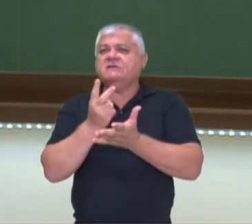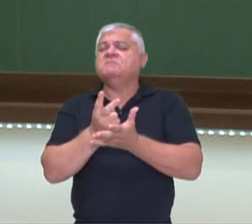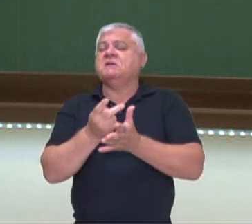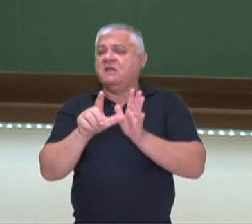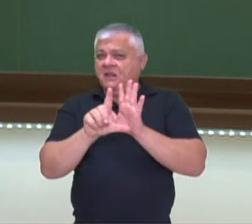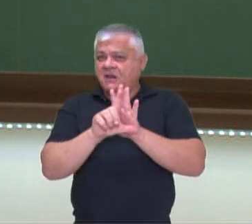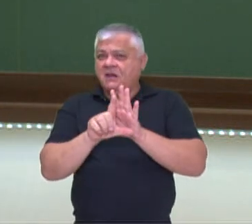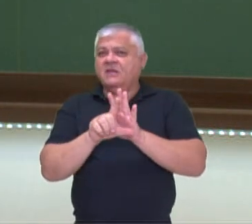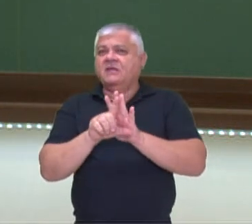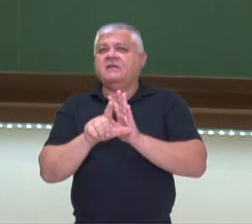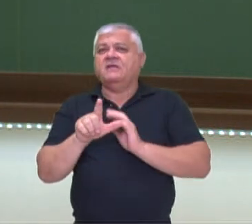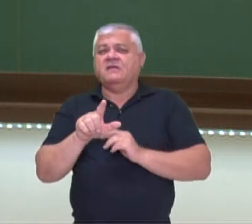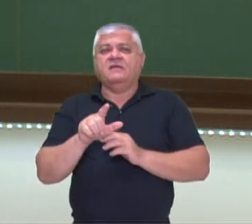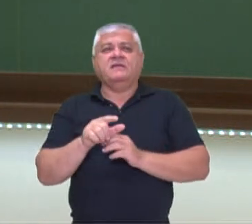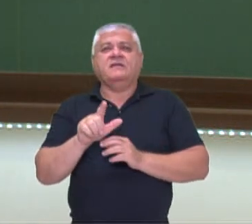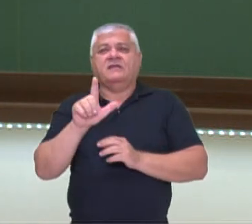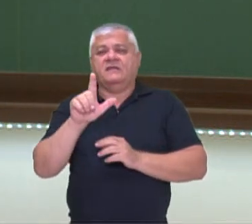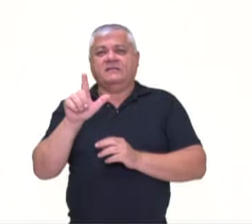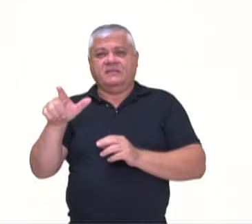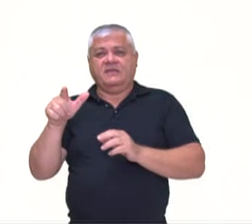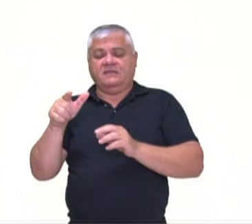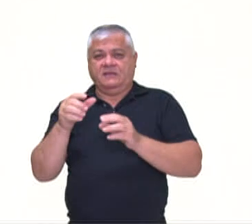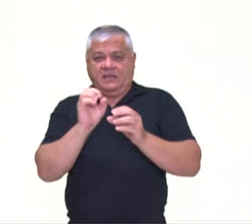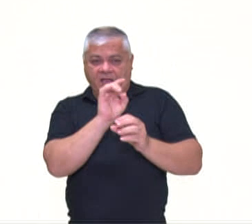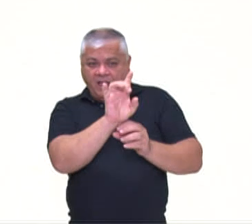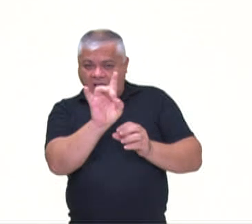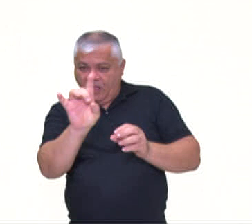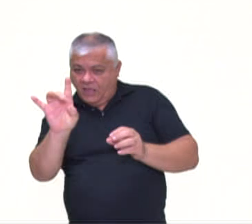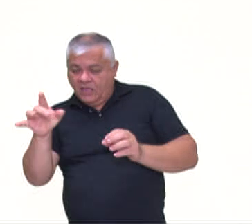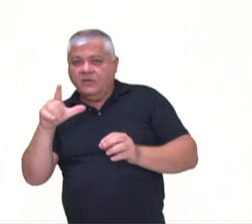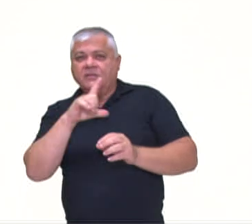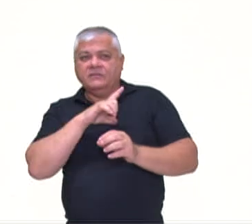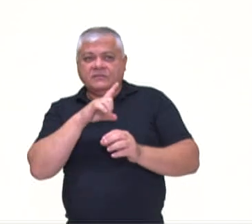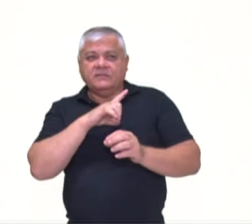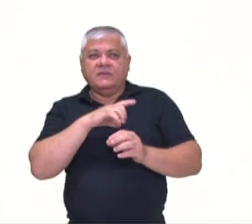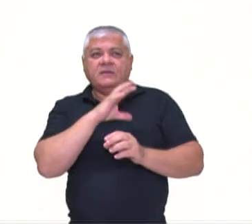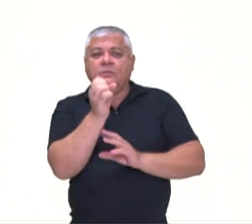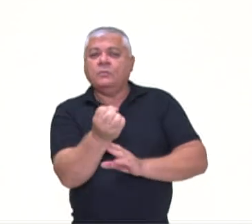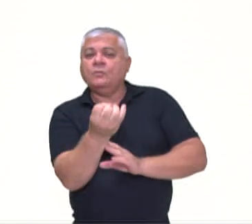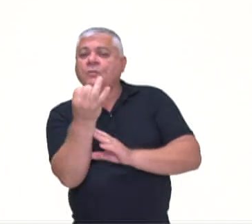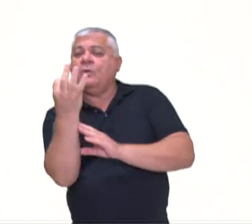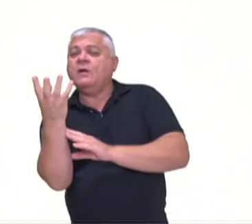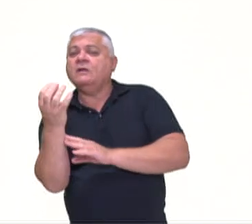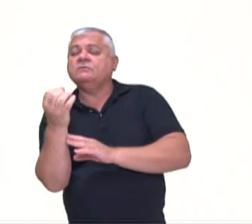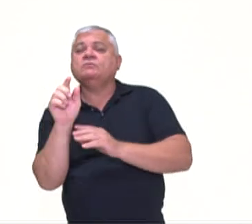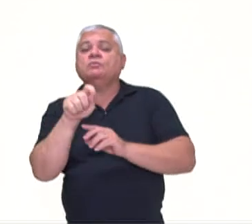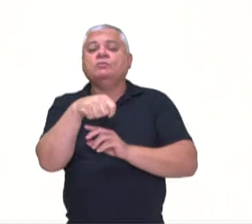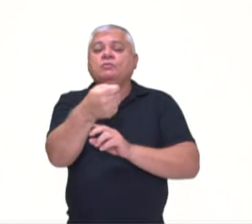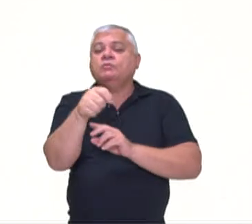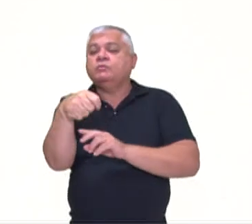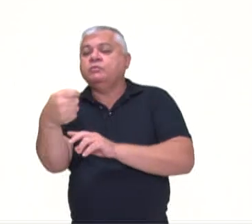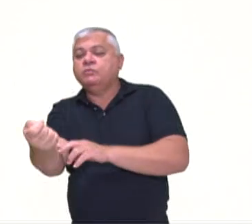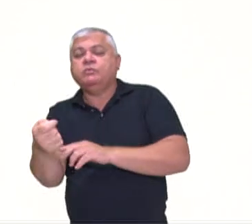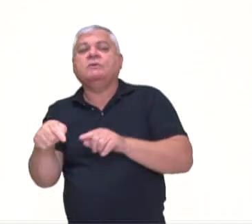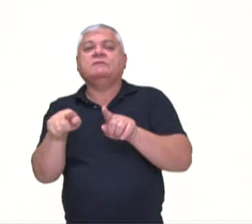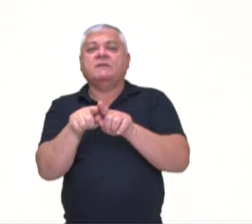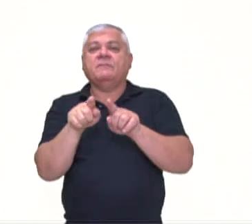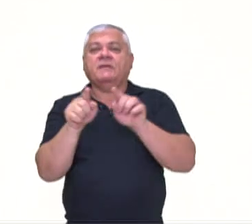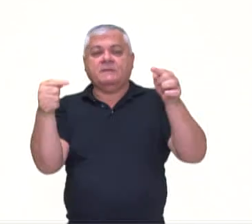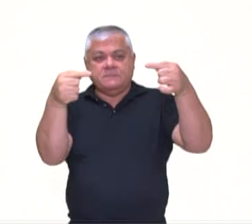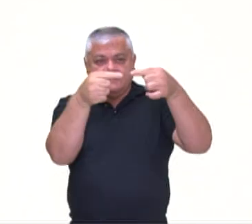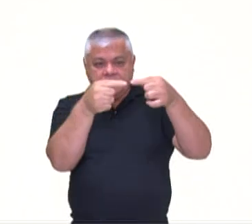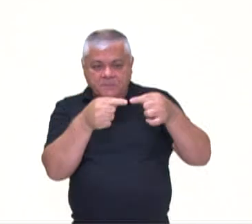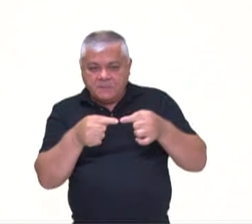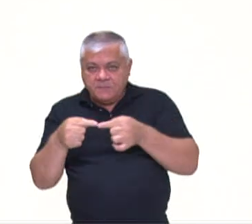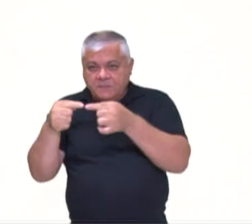tenho aqui especificado as proporções entre as substâncias, bem como as relações,